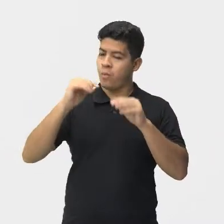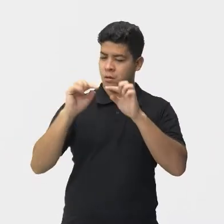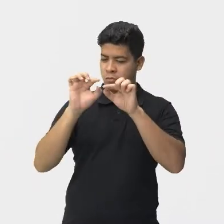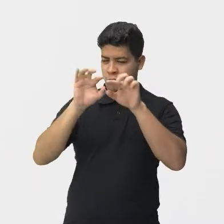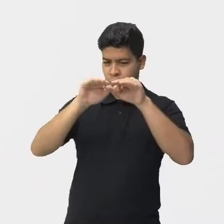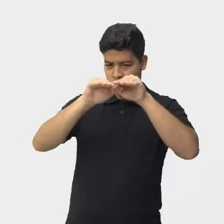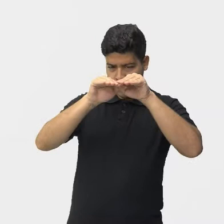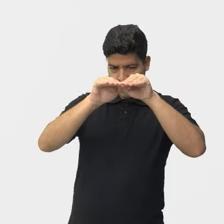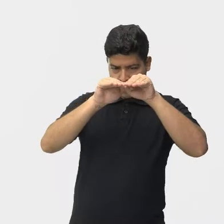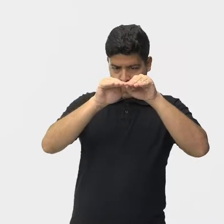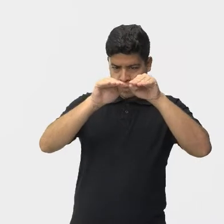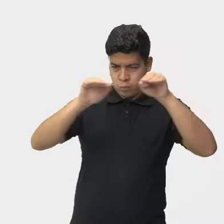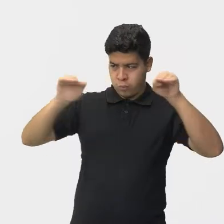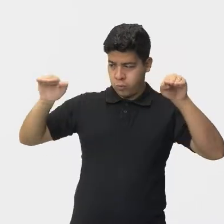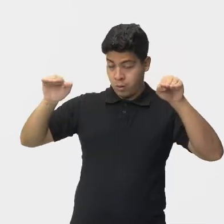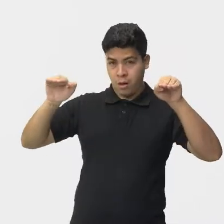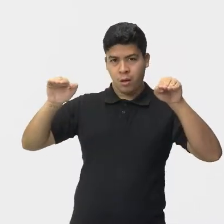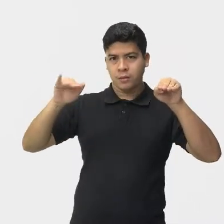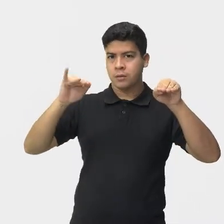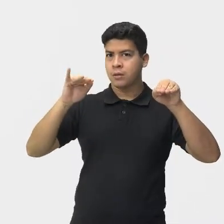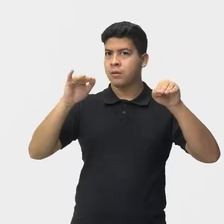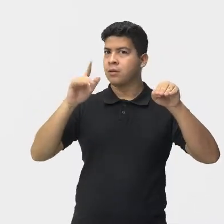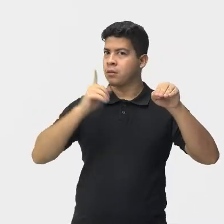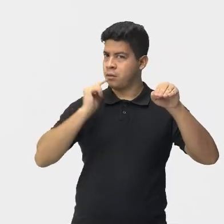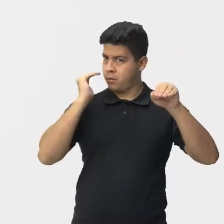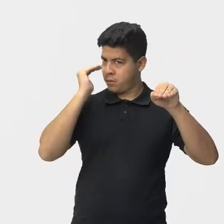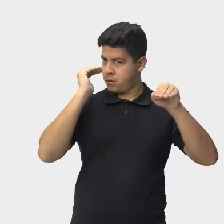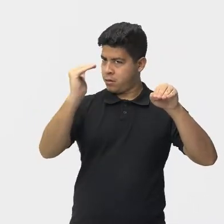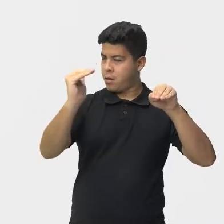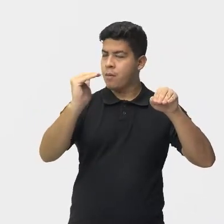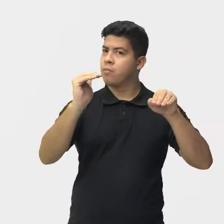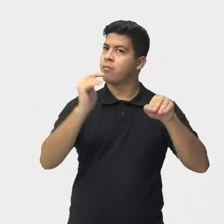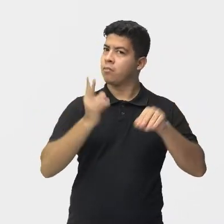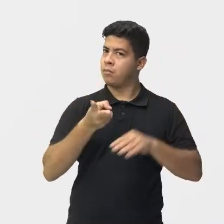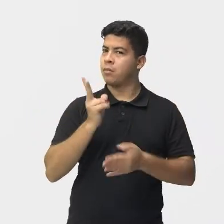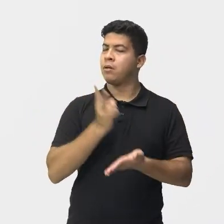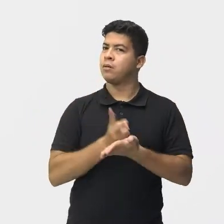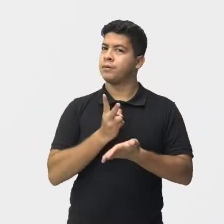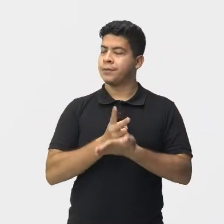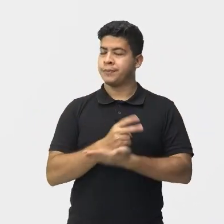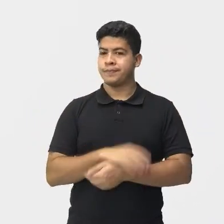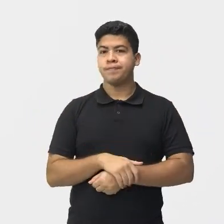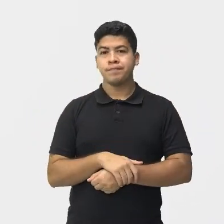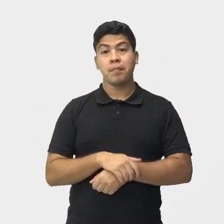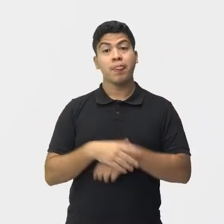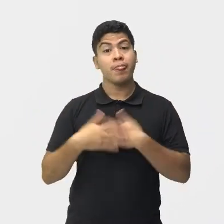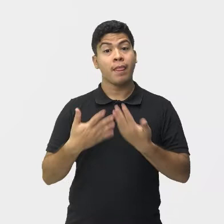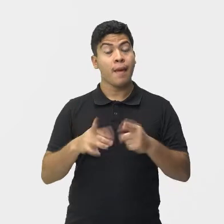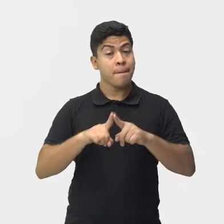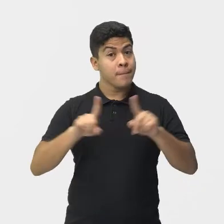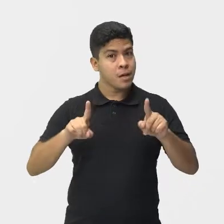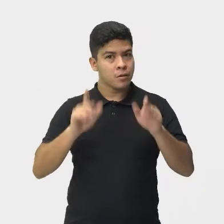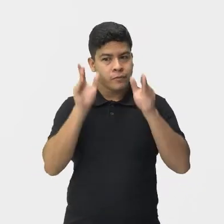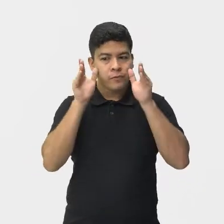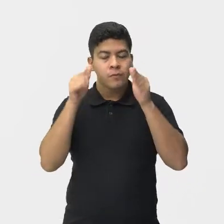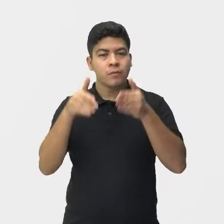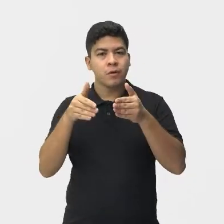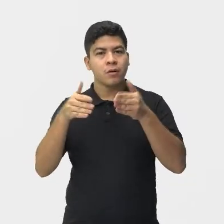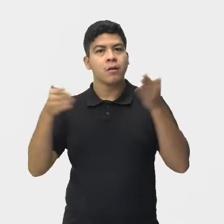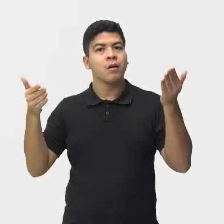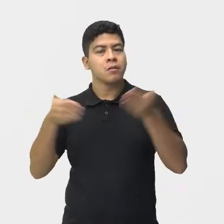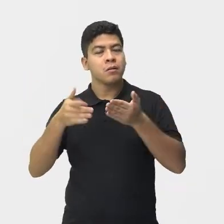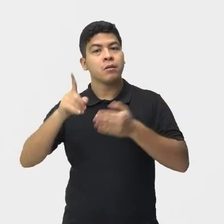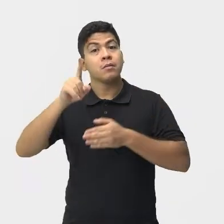ao eixo das abscissas, como você observa aí na imagem, das duas possibilidades existentes para o gráfico